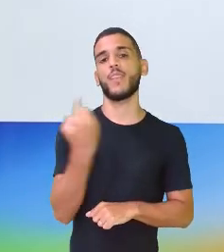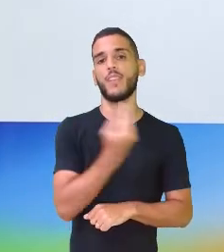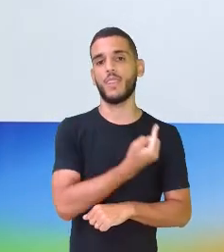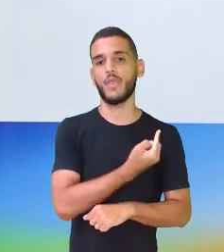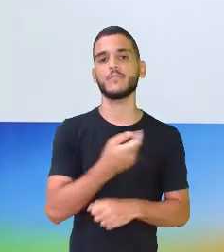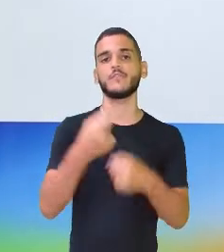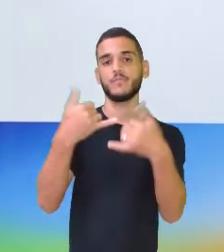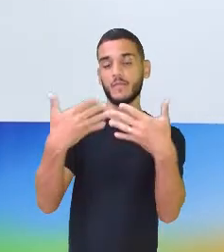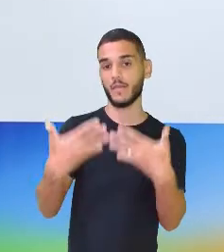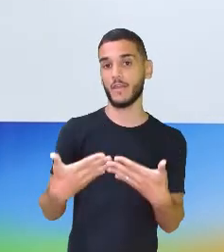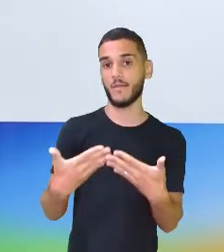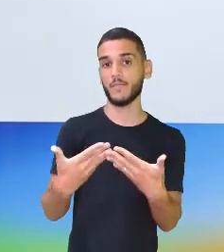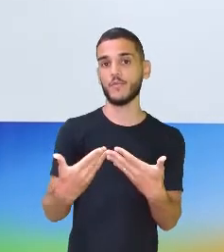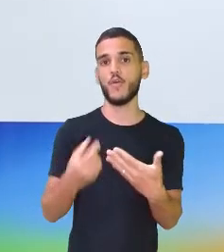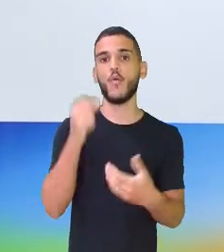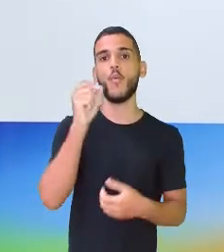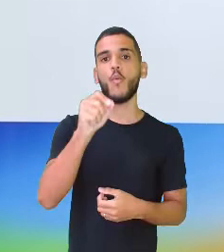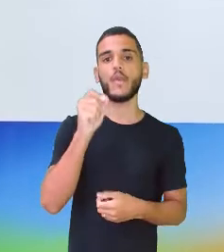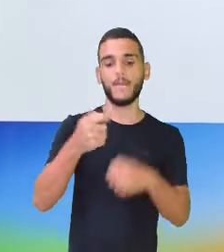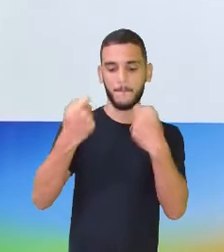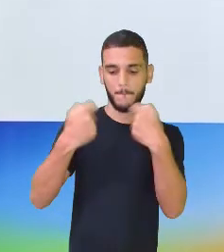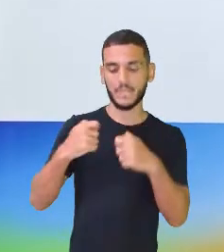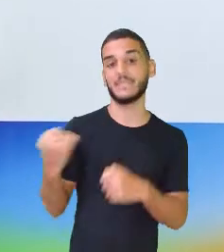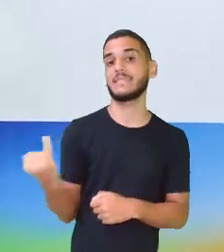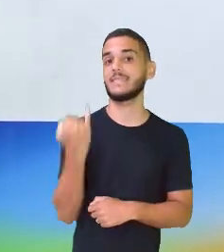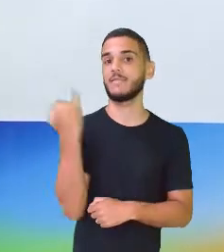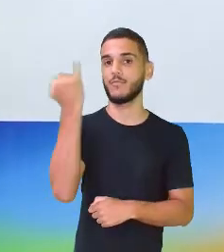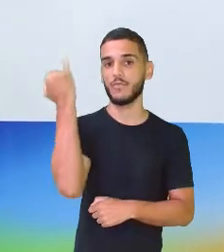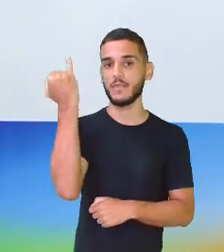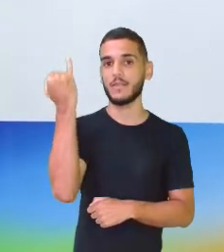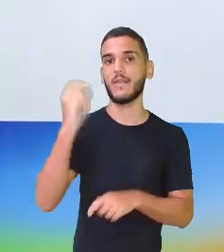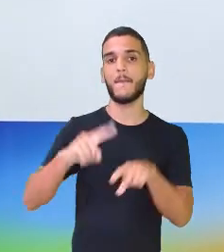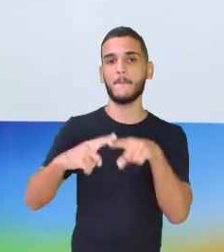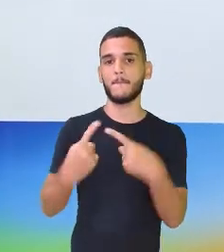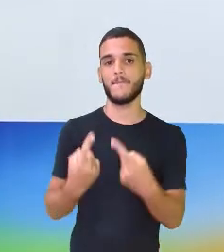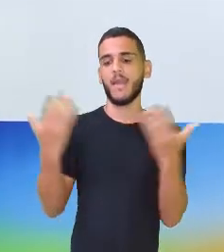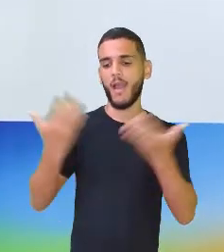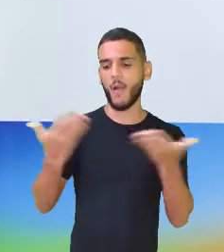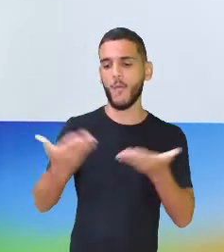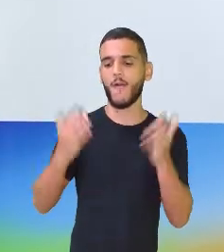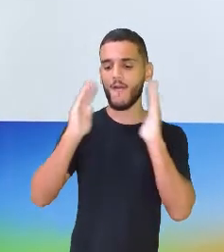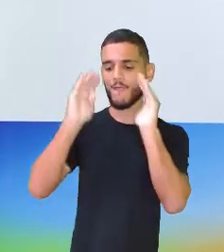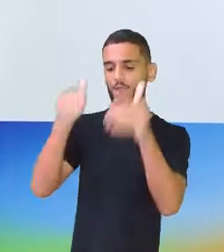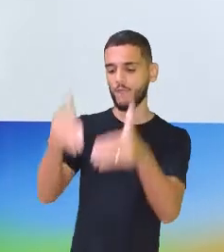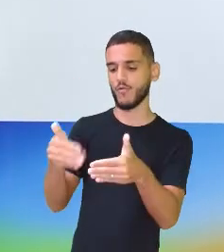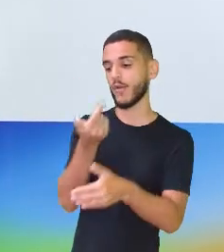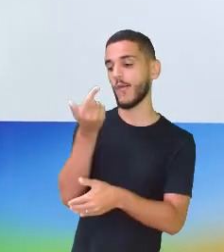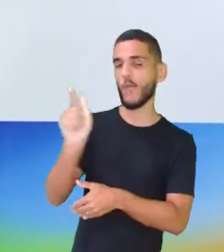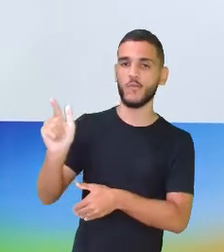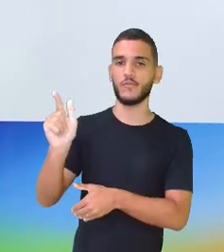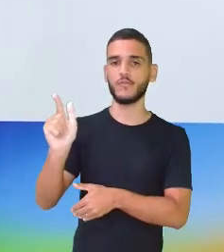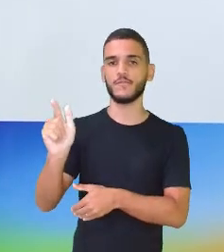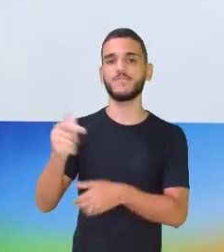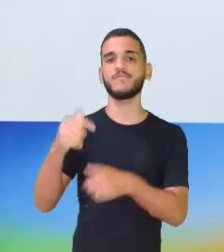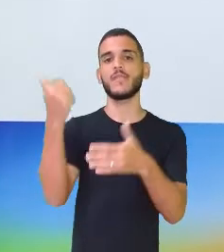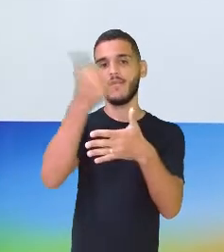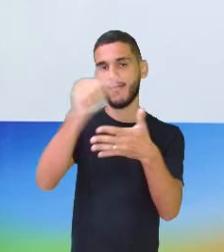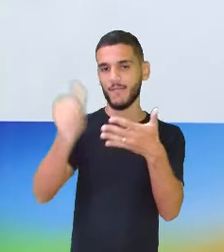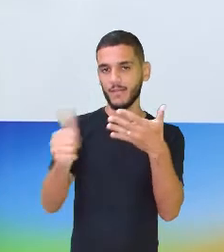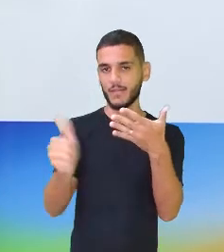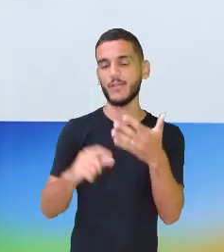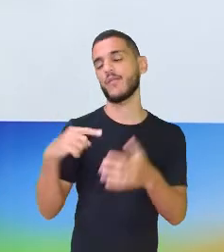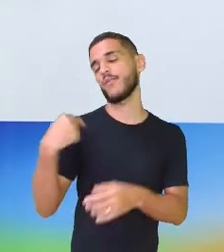serem considerados nessa dinâmica, e agora a gente vai falar de alguns, obviamente, que são alguns indicadores avaliativos que a gente